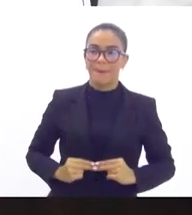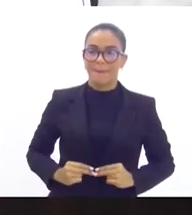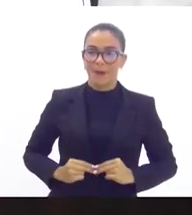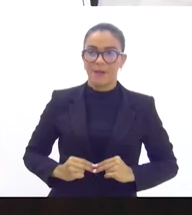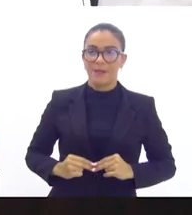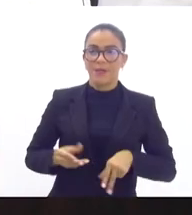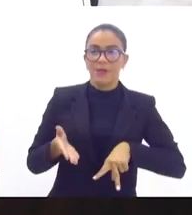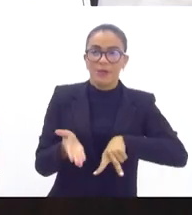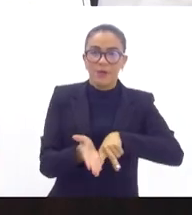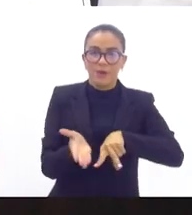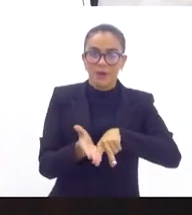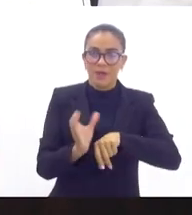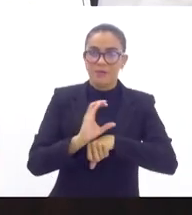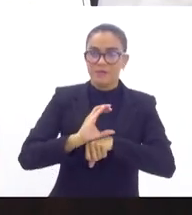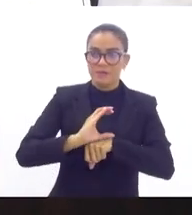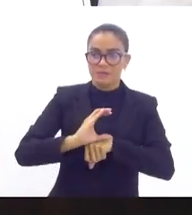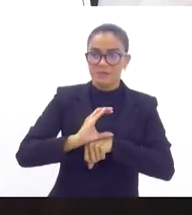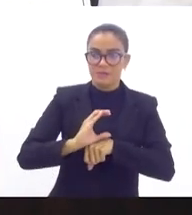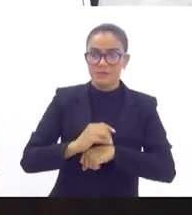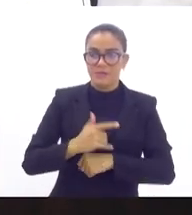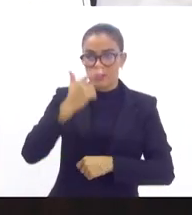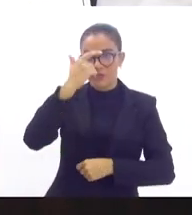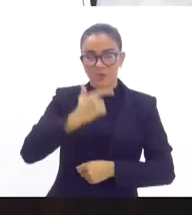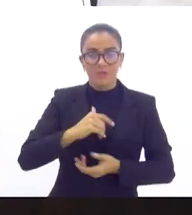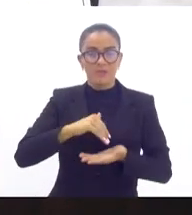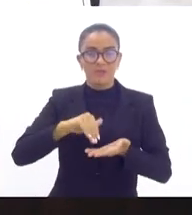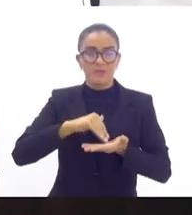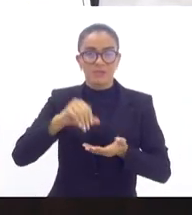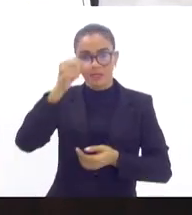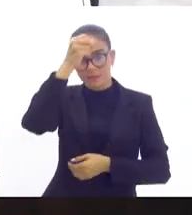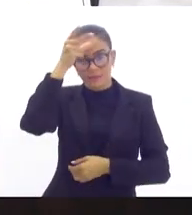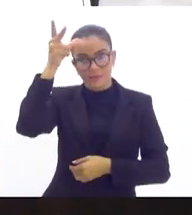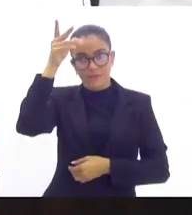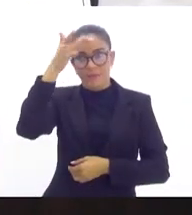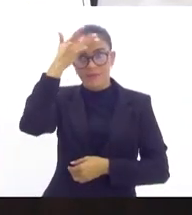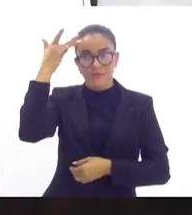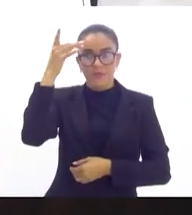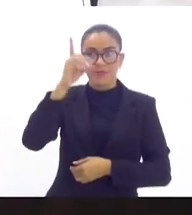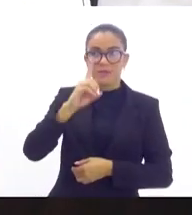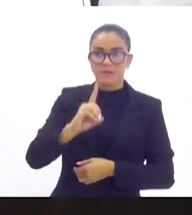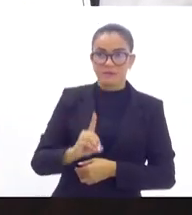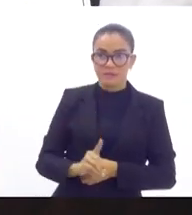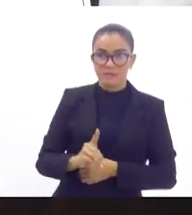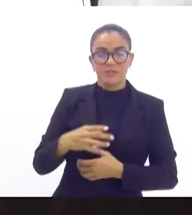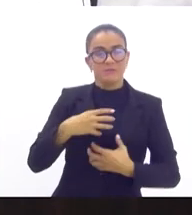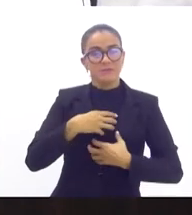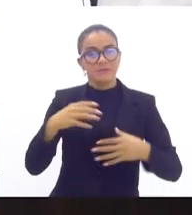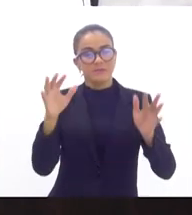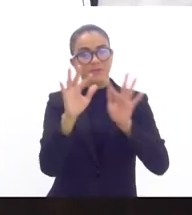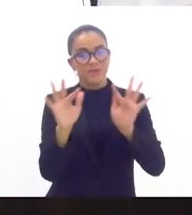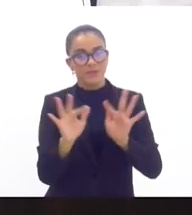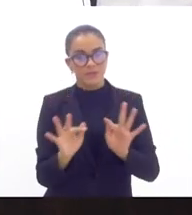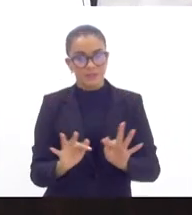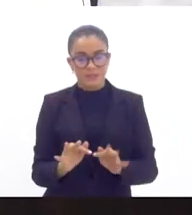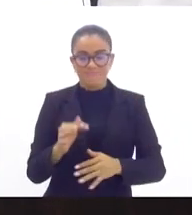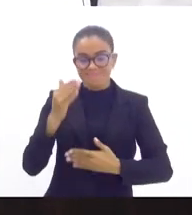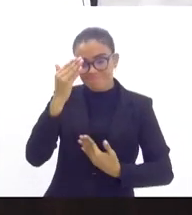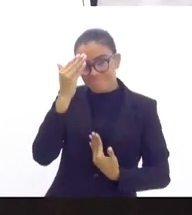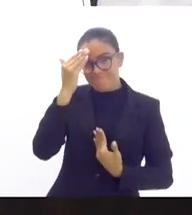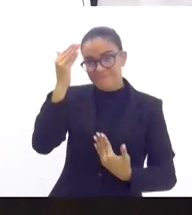cinza nós da Secretaria Municipal da pessoa com deficiência estamos muito felizes e agradecidos